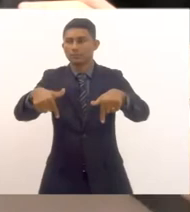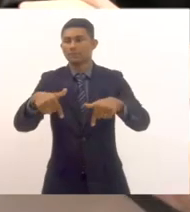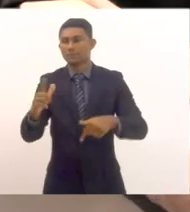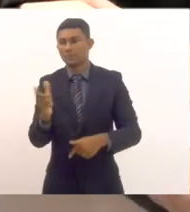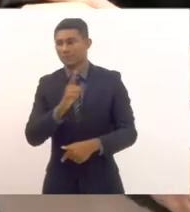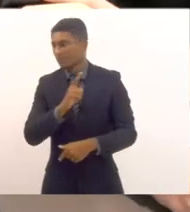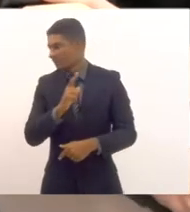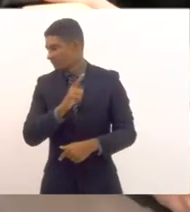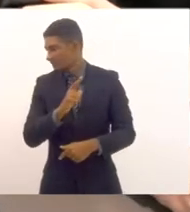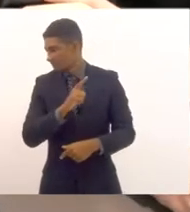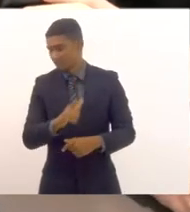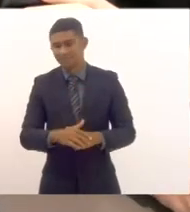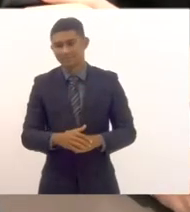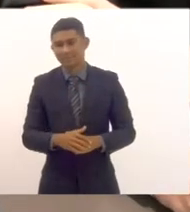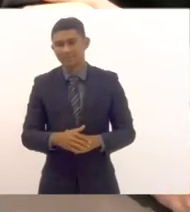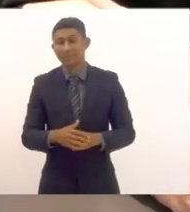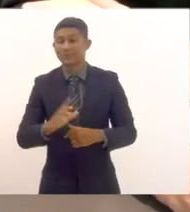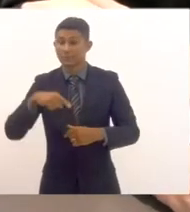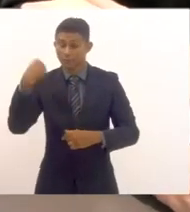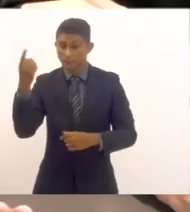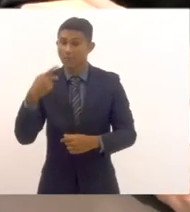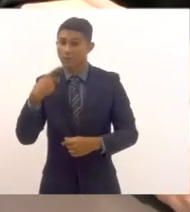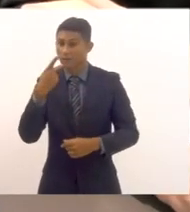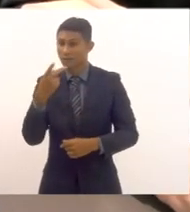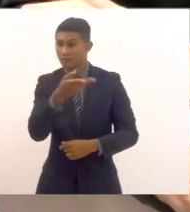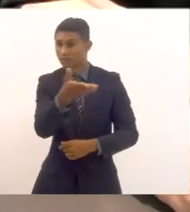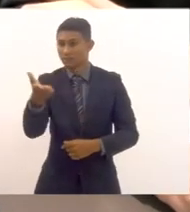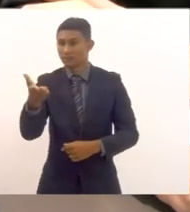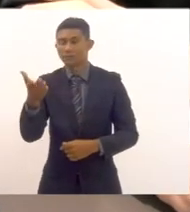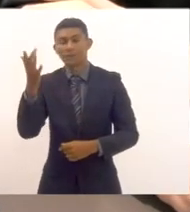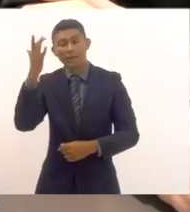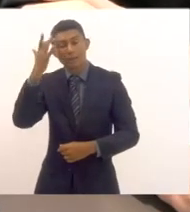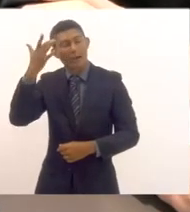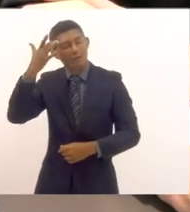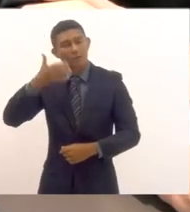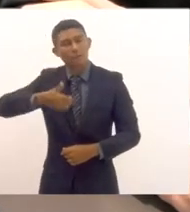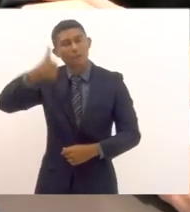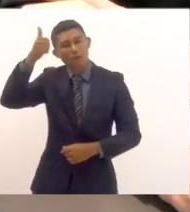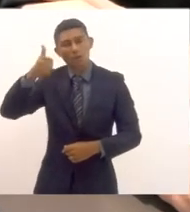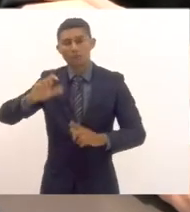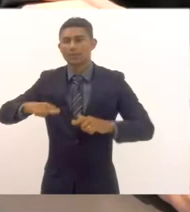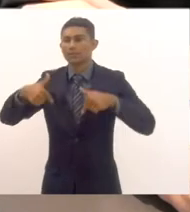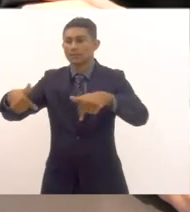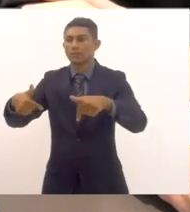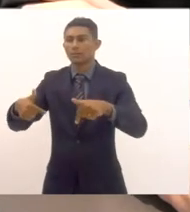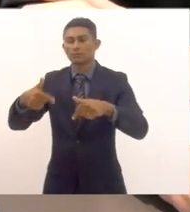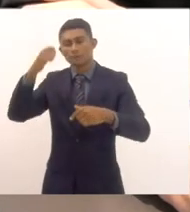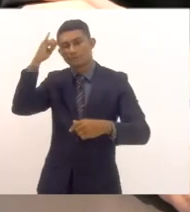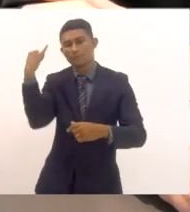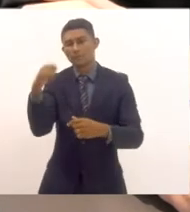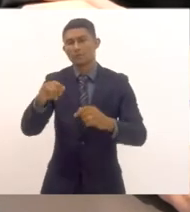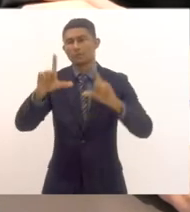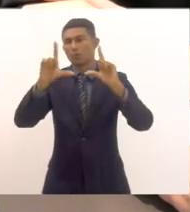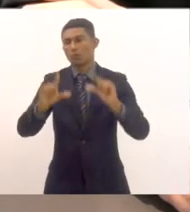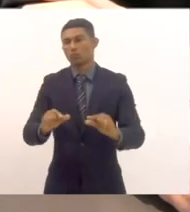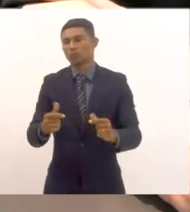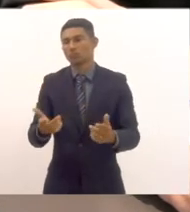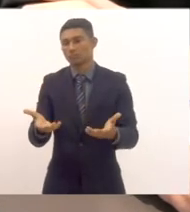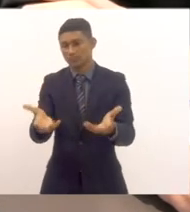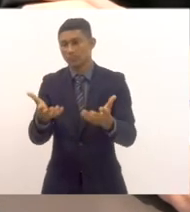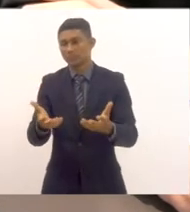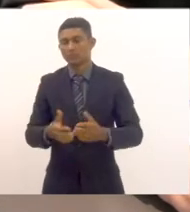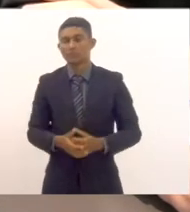eu depois eu posso comentar com seus deputados Mas eu prefiro uma ação para mitigar isso que nós estamos discutindo com o fabricante tá